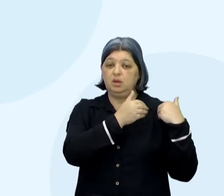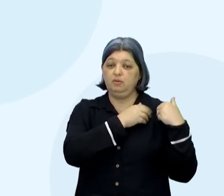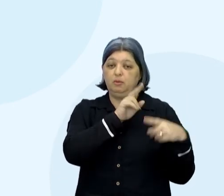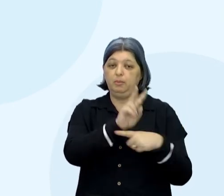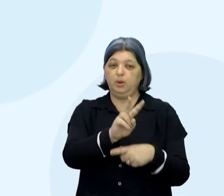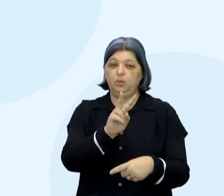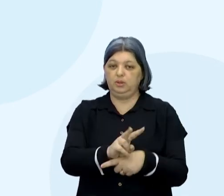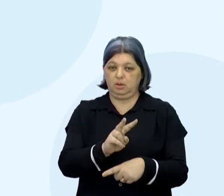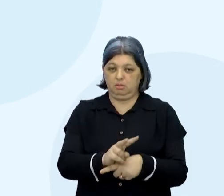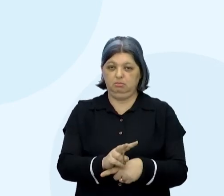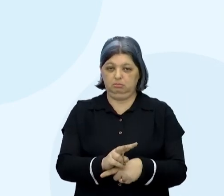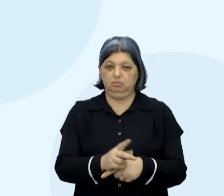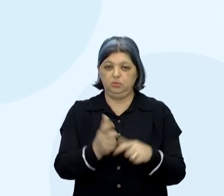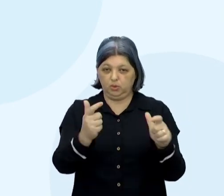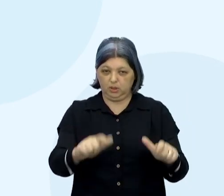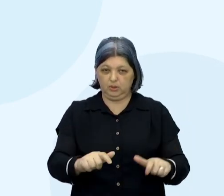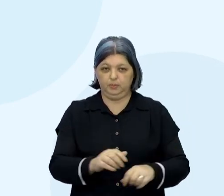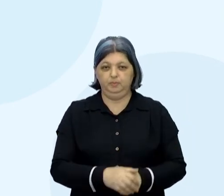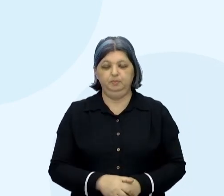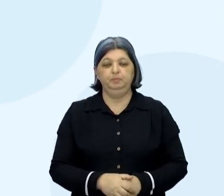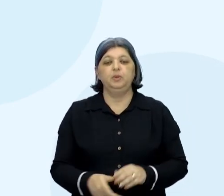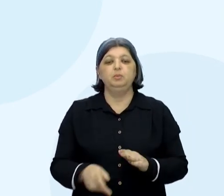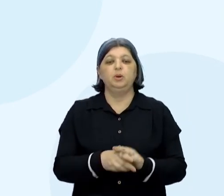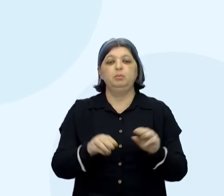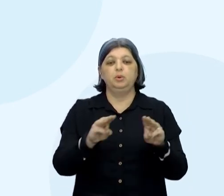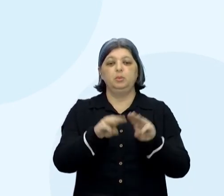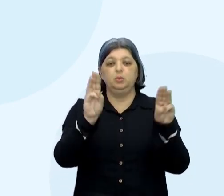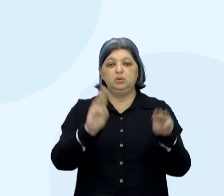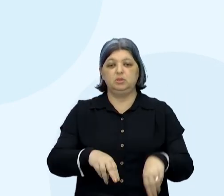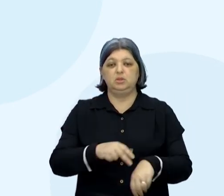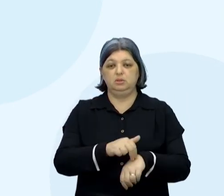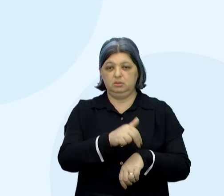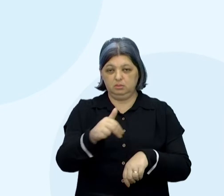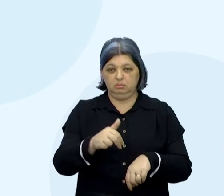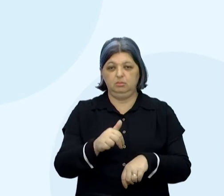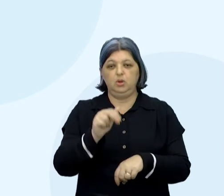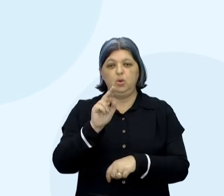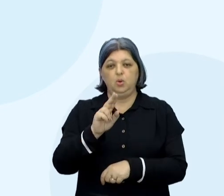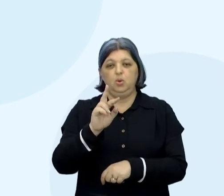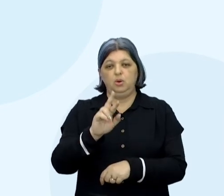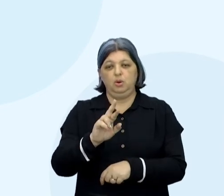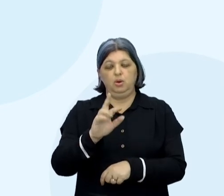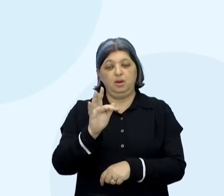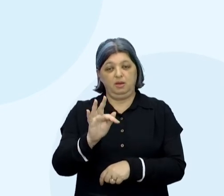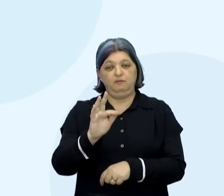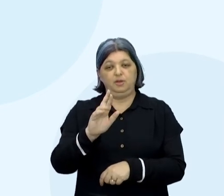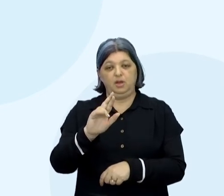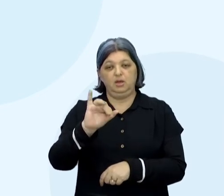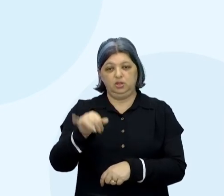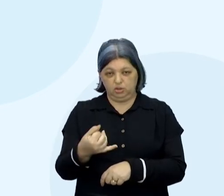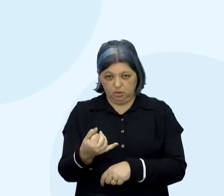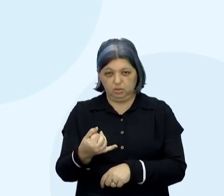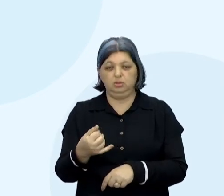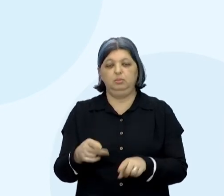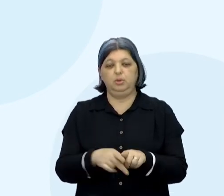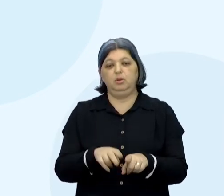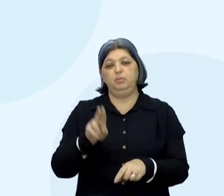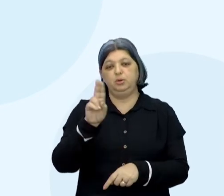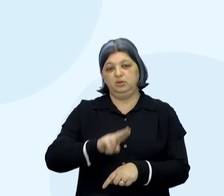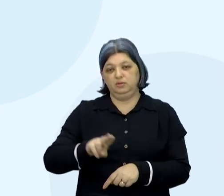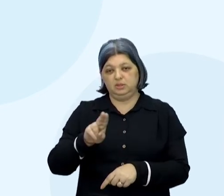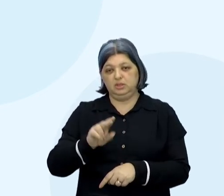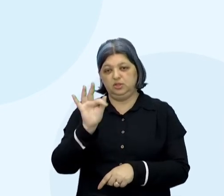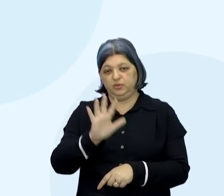patrimônio? O Museu Nacional pertence à UFRJ, que é a Universidade Federal do Rio